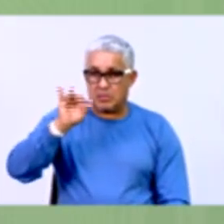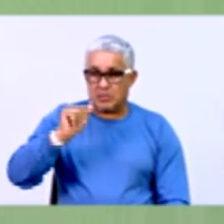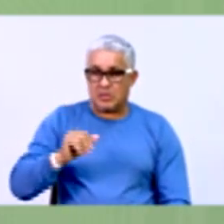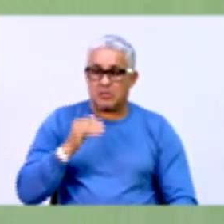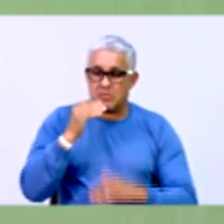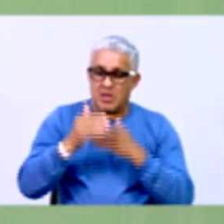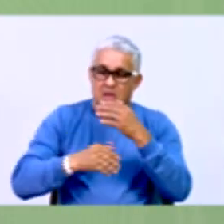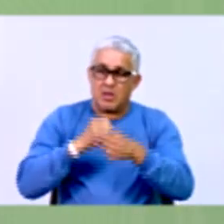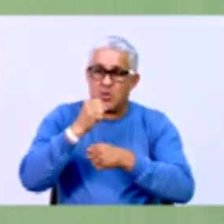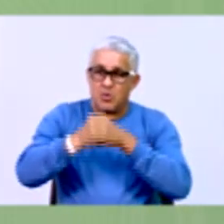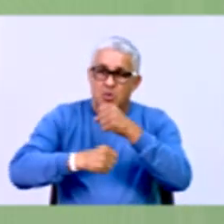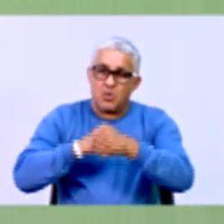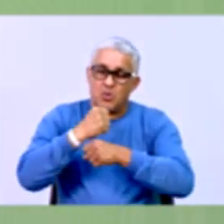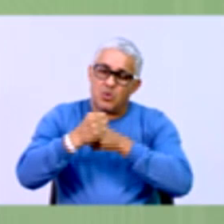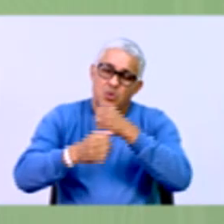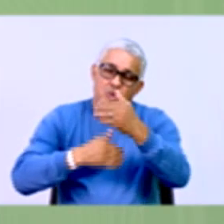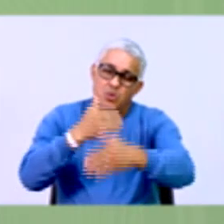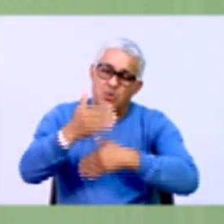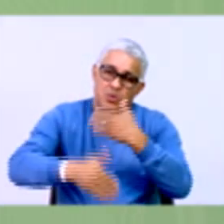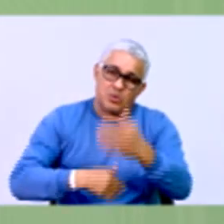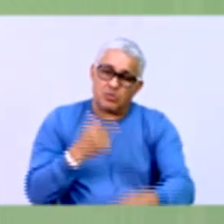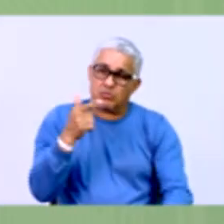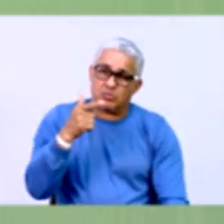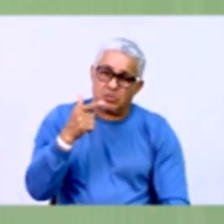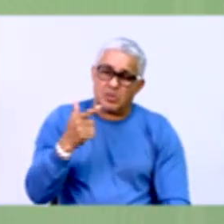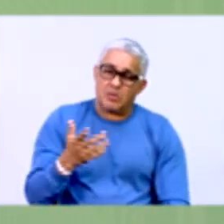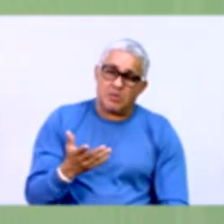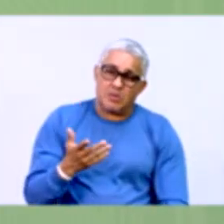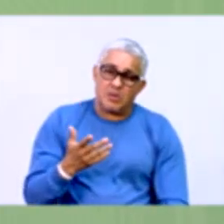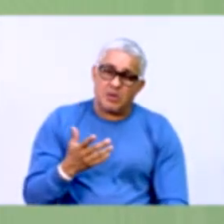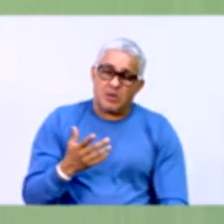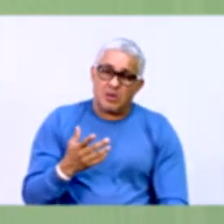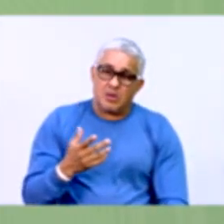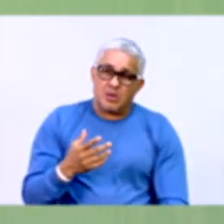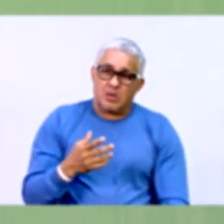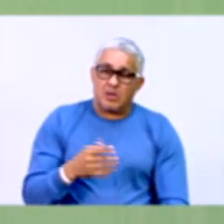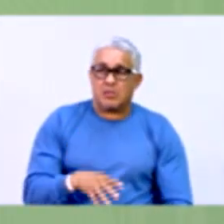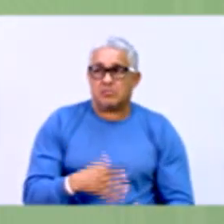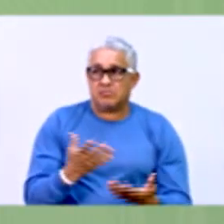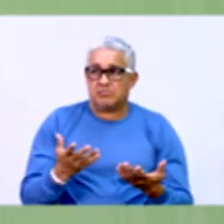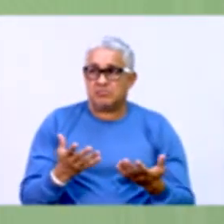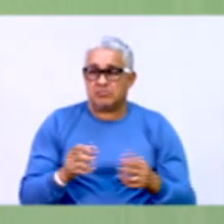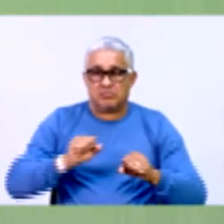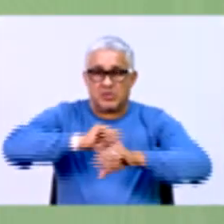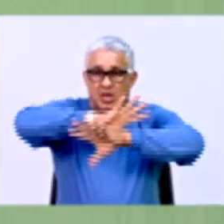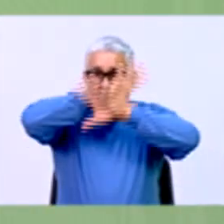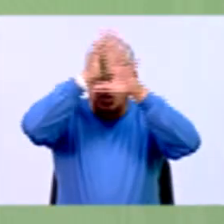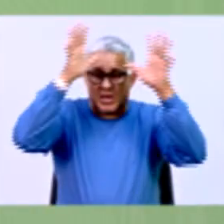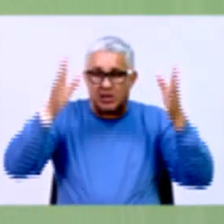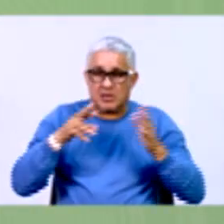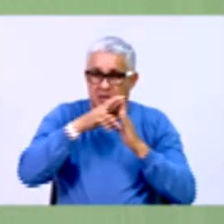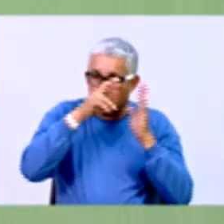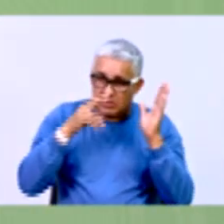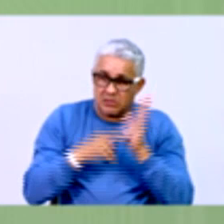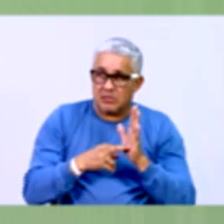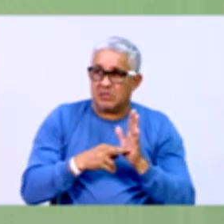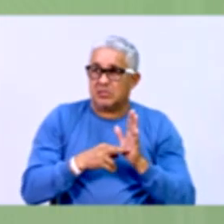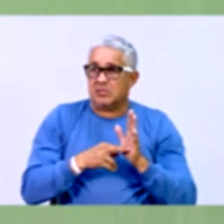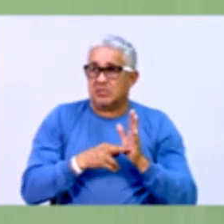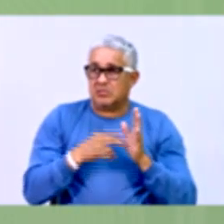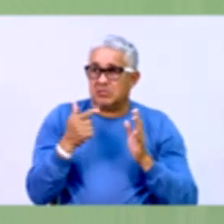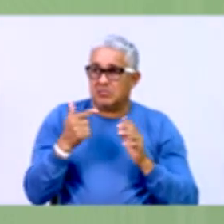pois não havia parâmetros claros e padronizados de que os resultados obtidos eram os mesmos